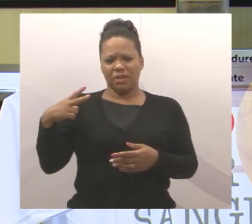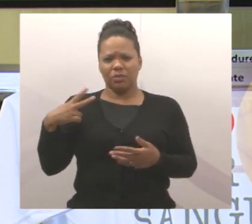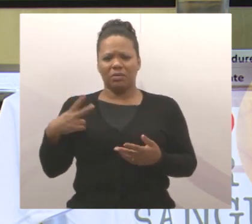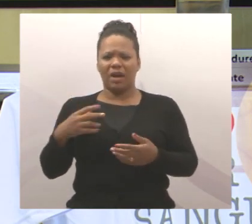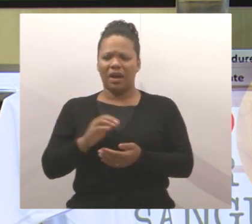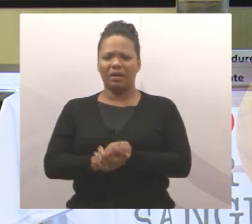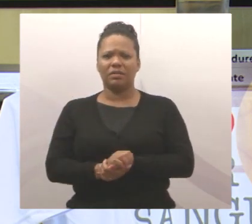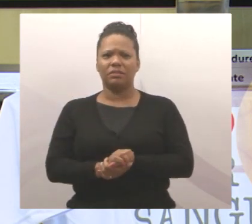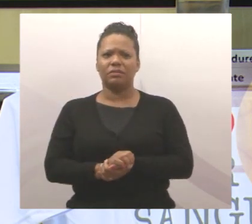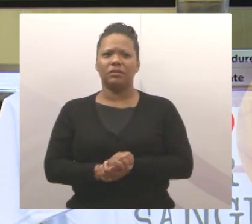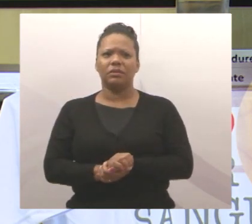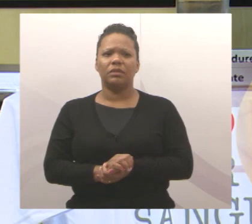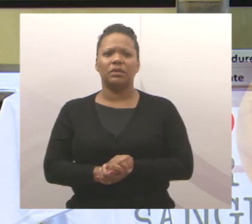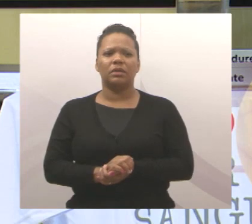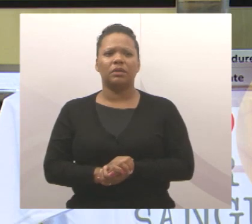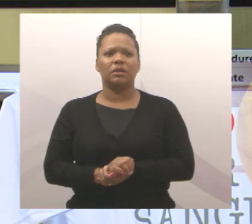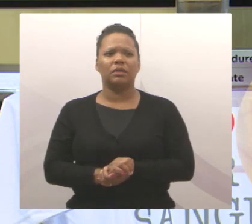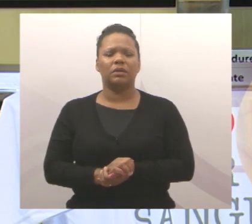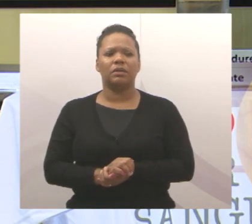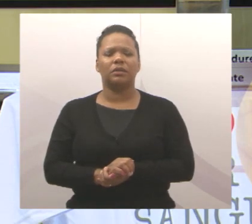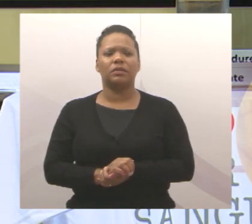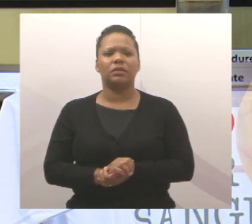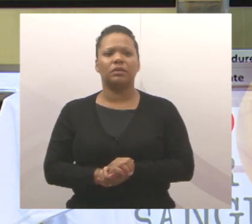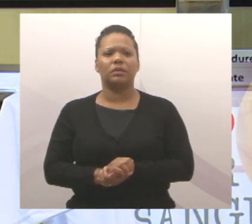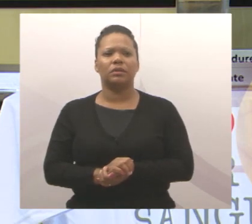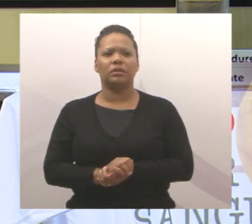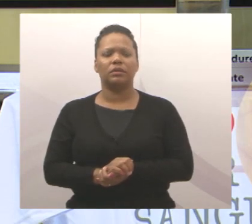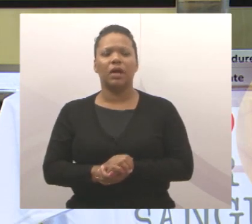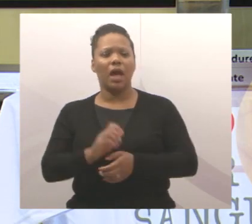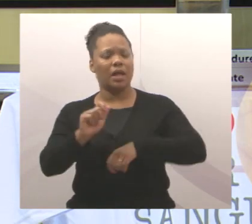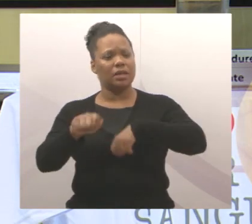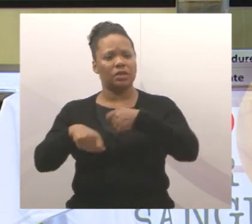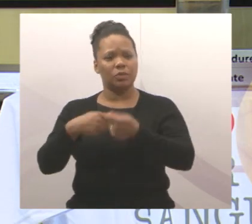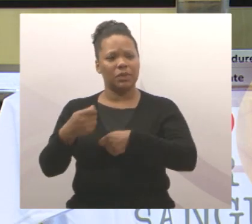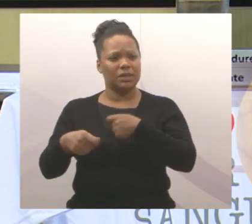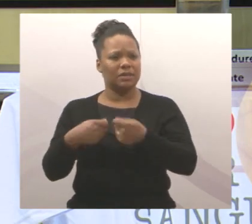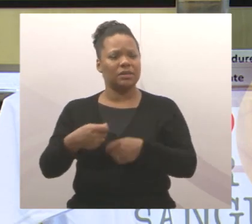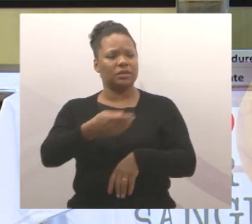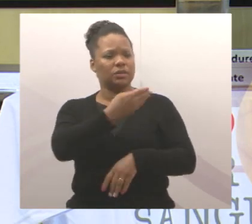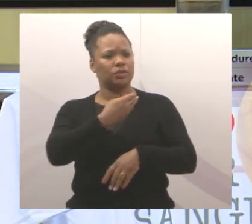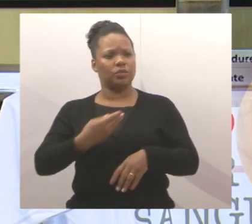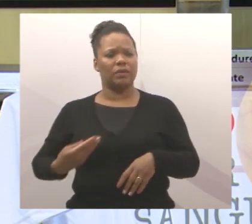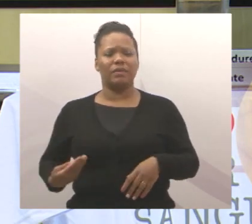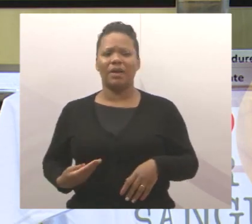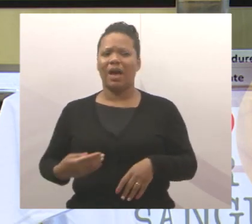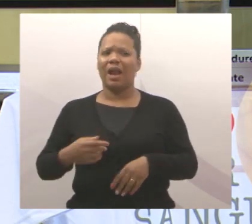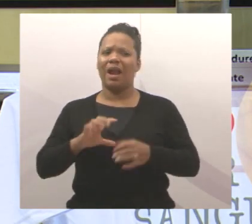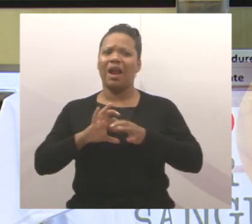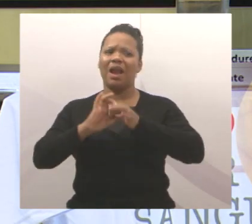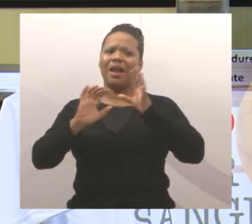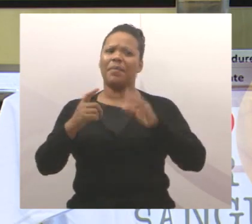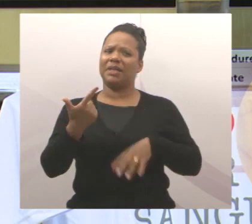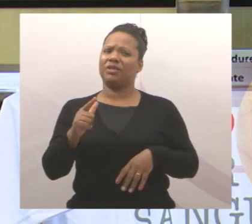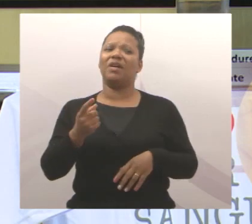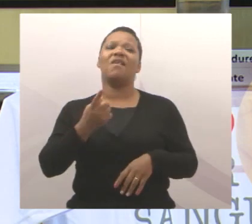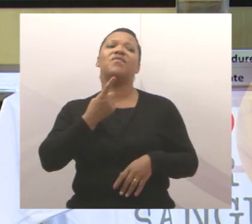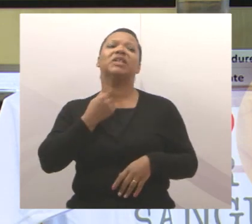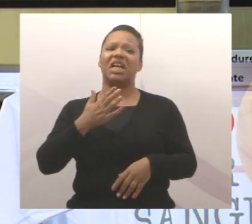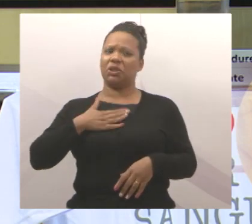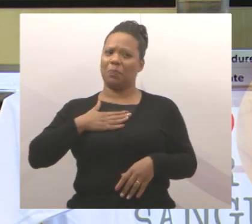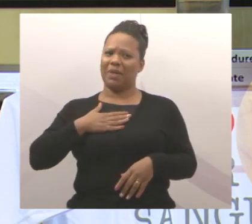Eli Lopes Meireles leciona que, na administração pública, não há liberdade nem vontade